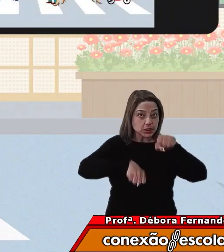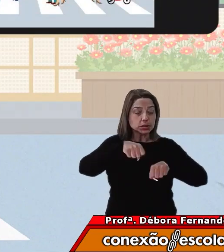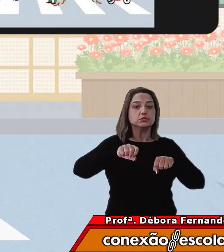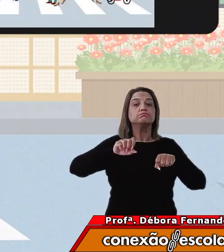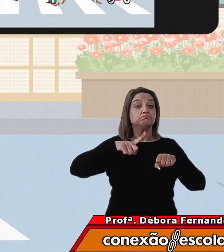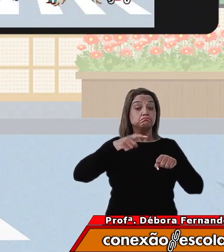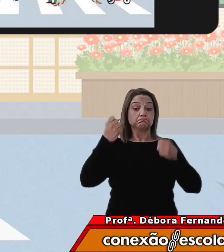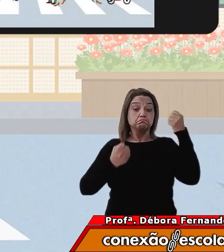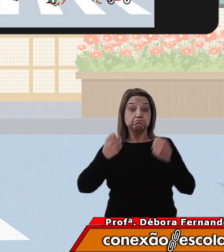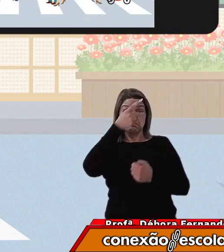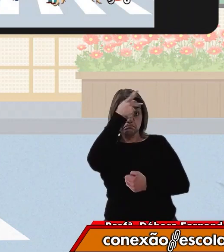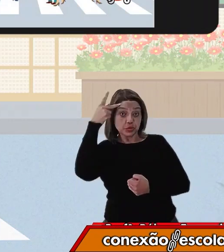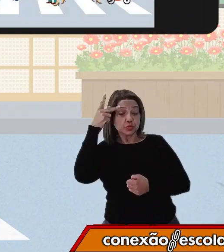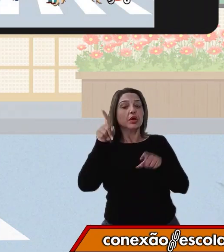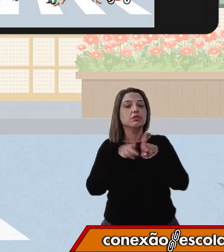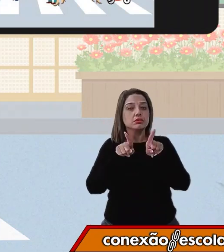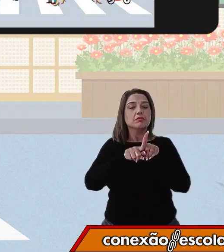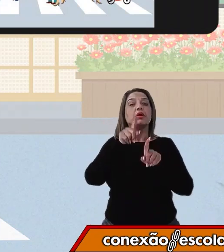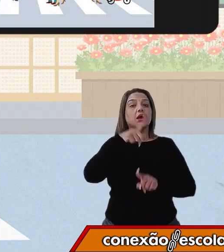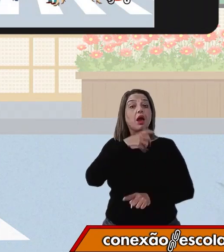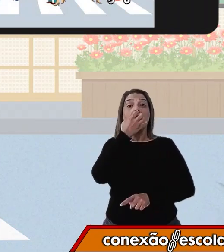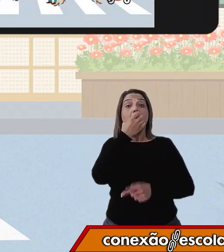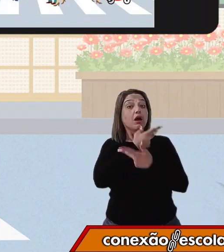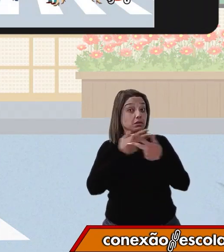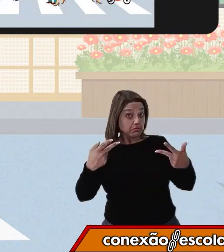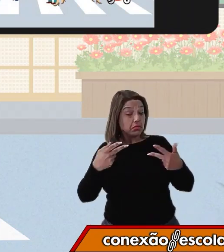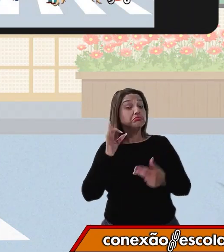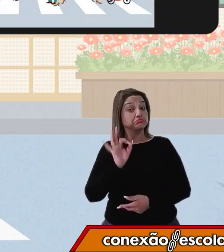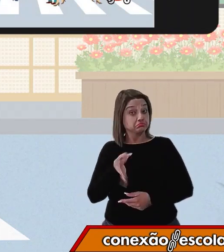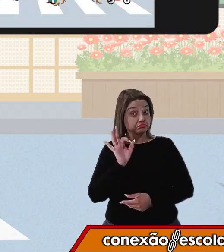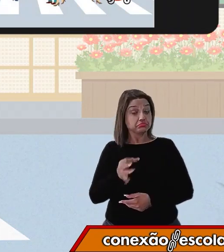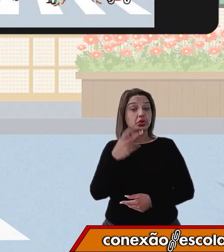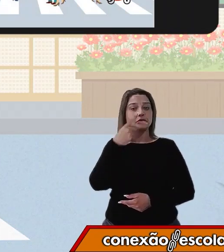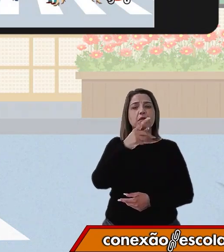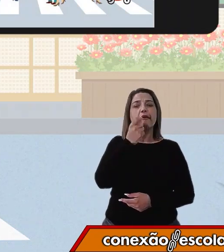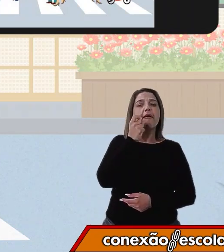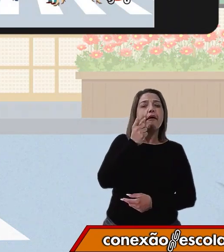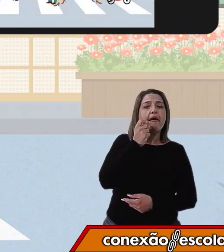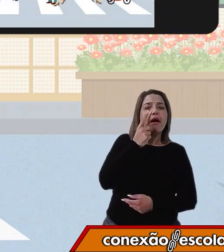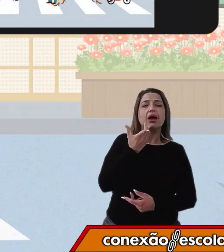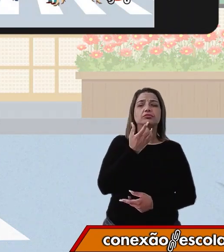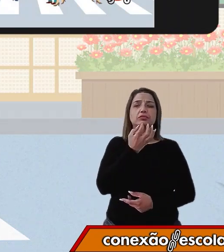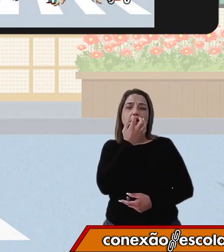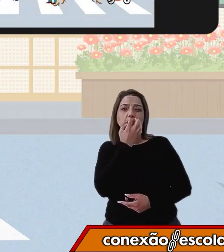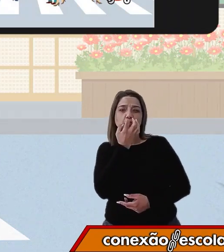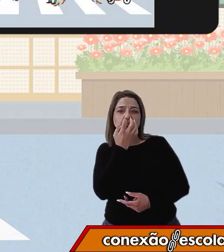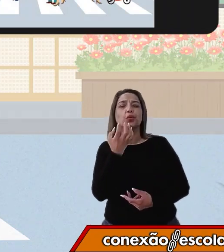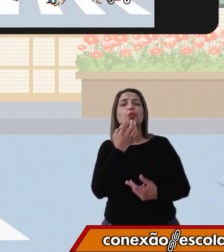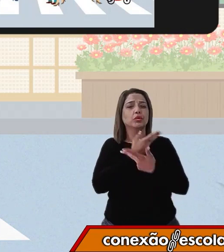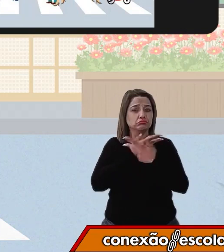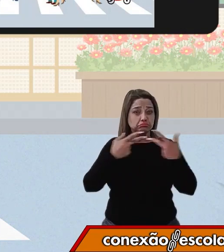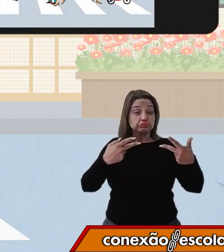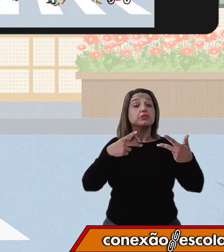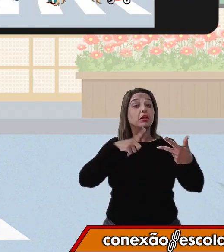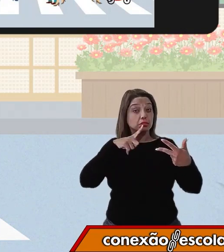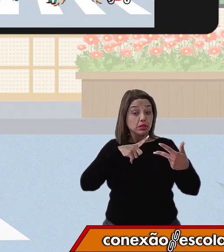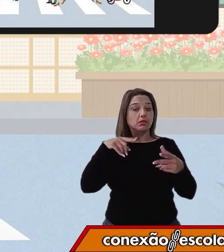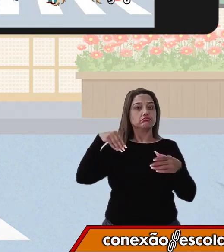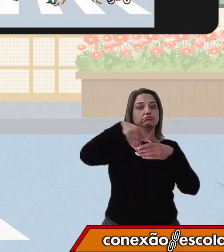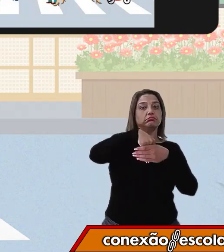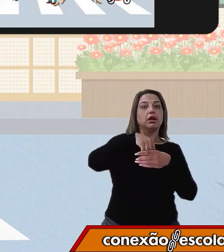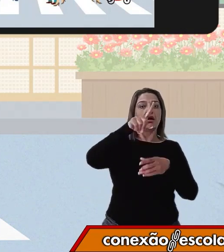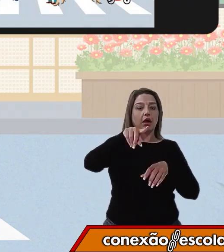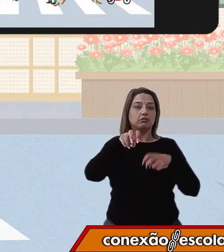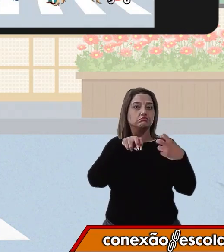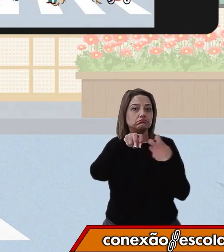motoristas e até mesmo animais isso mesmo seu animal de estimação também faz parte do trânsito